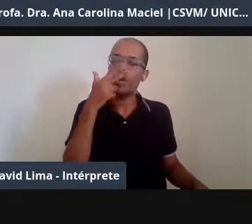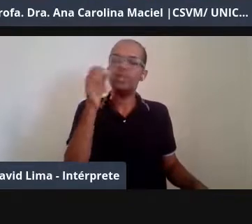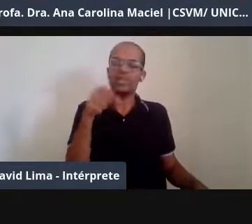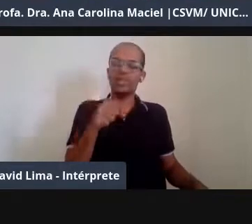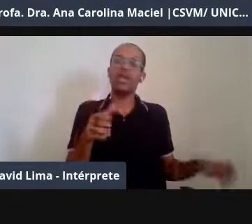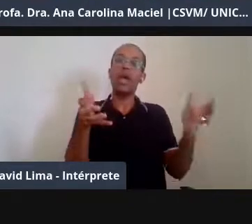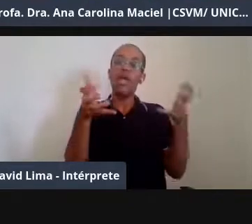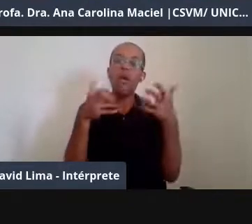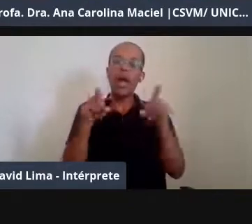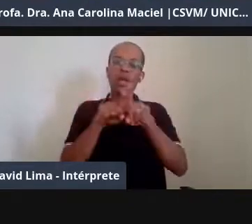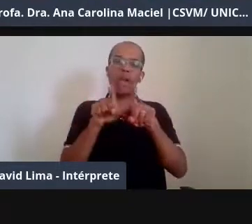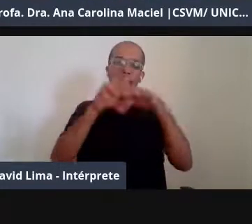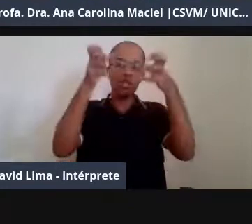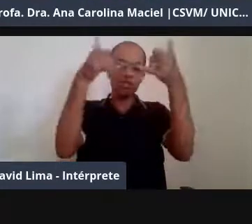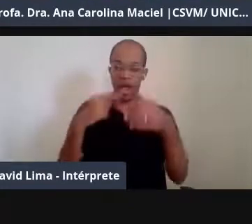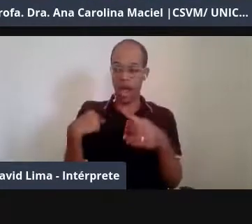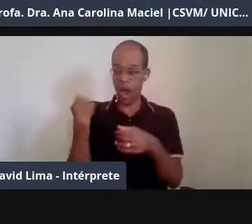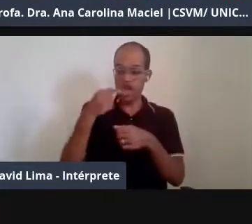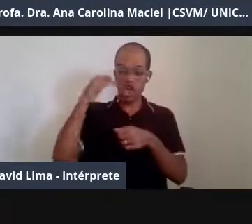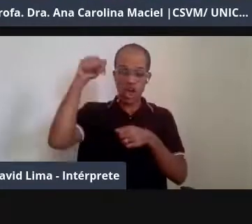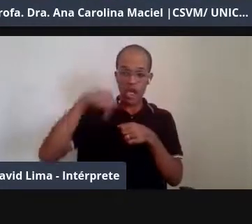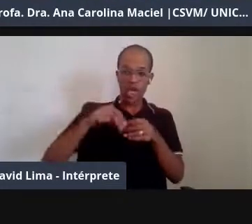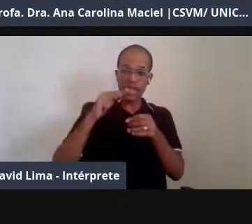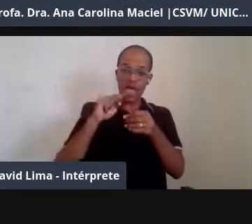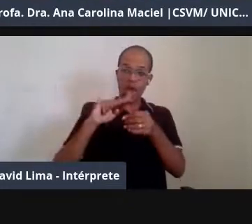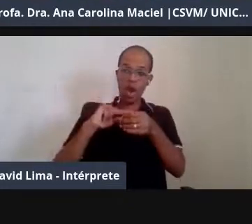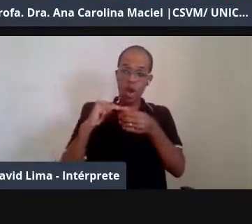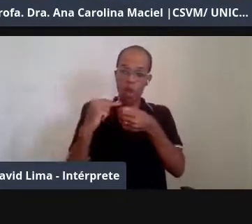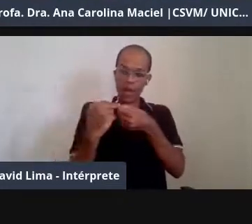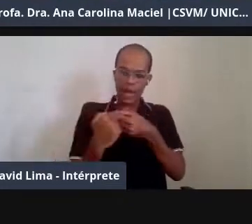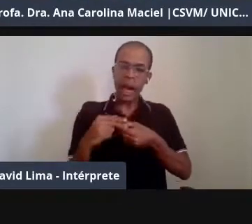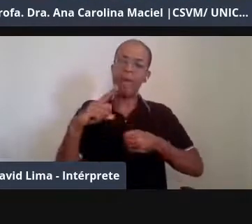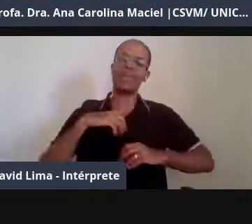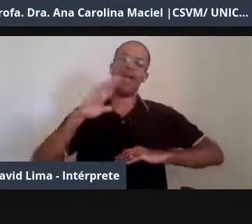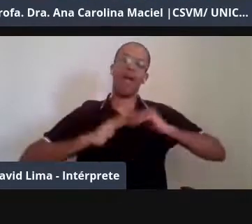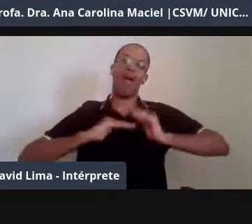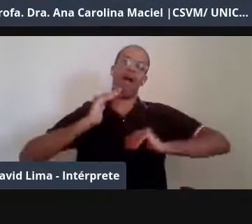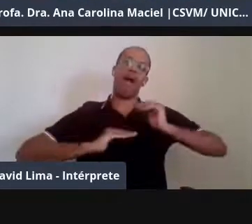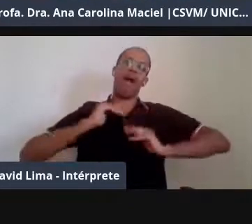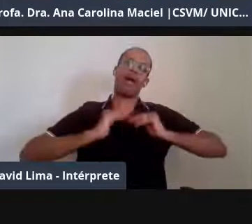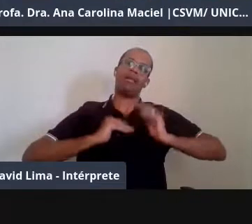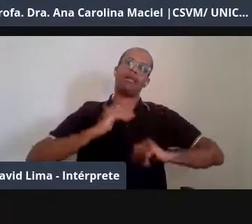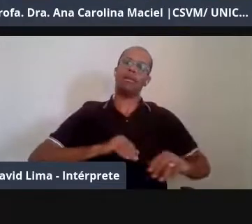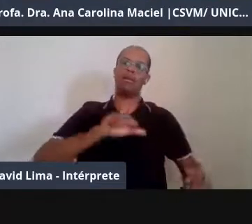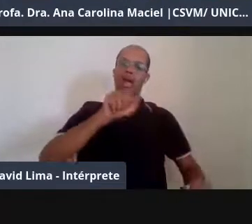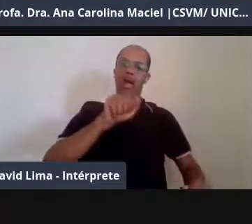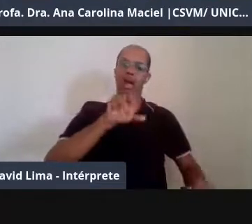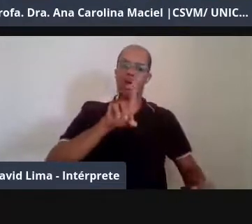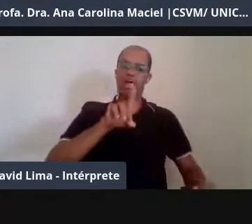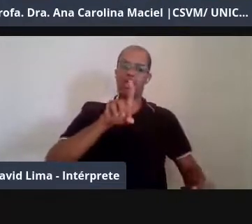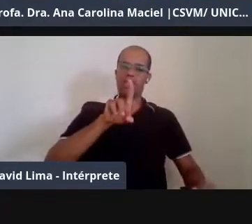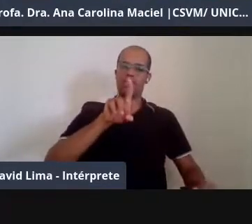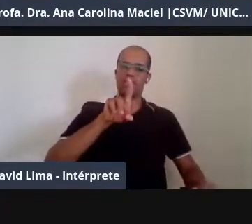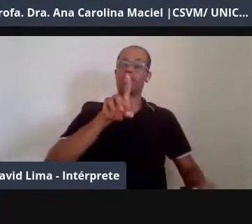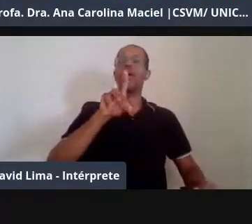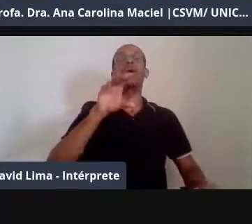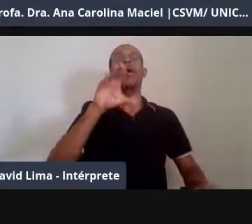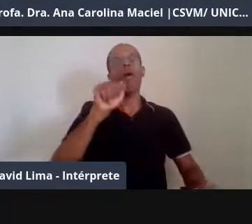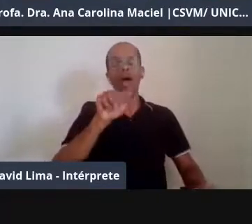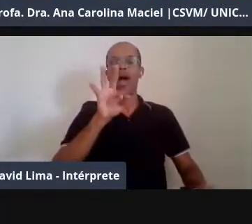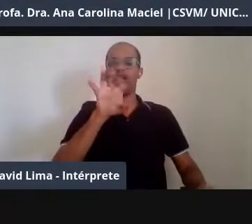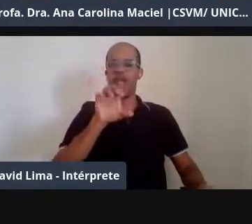que nós, na Unicamp, temos as ações da cátedra em vários espectros. Né? Como eu falei,